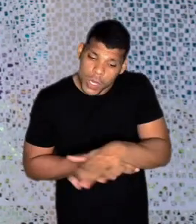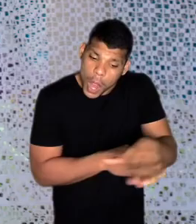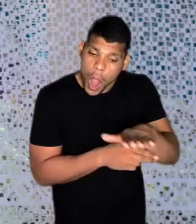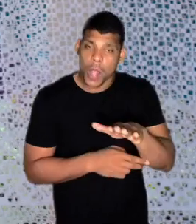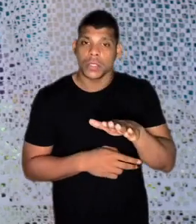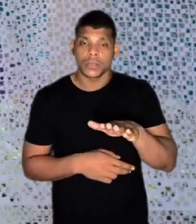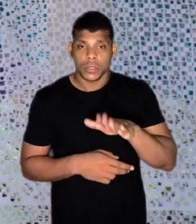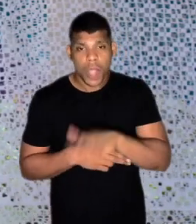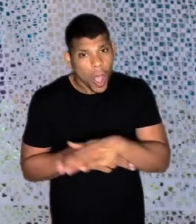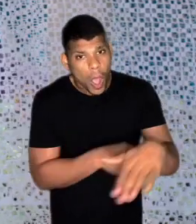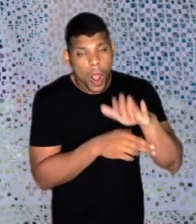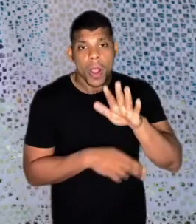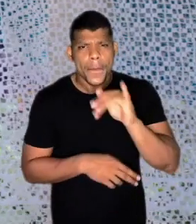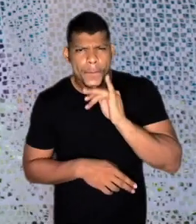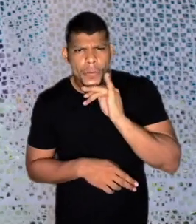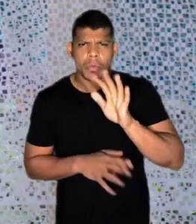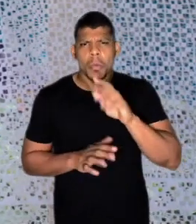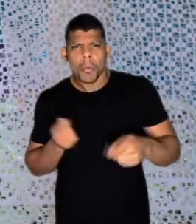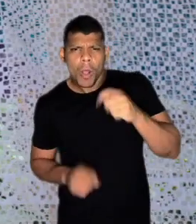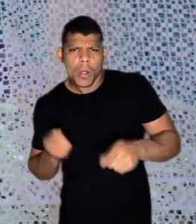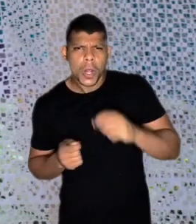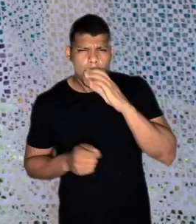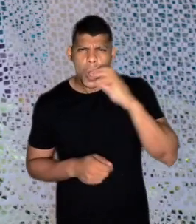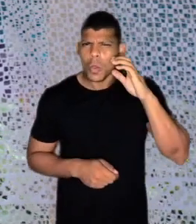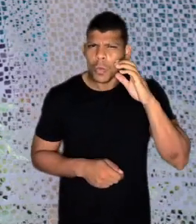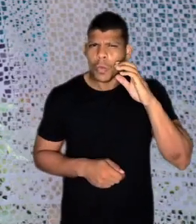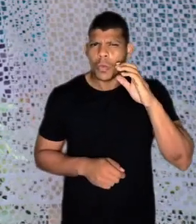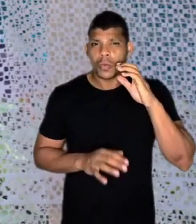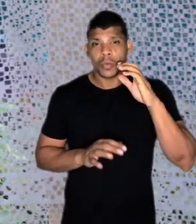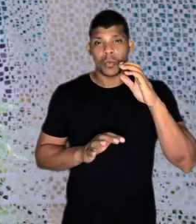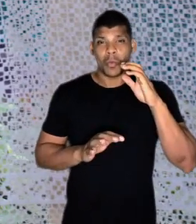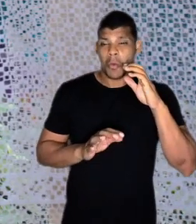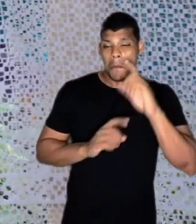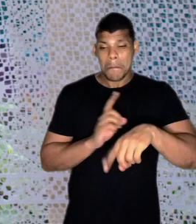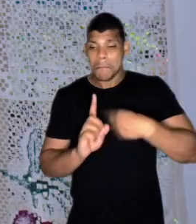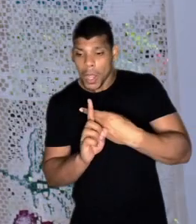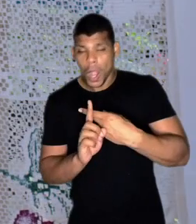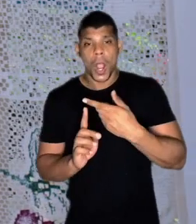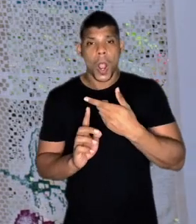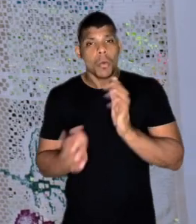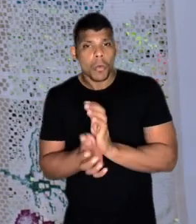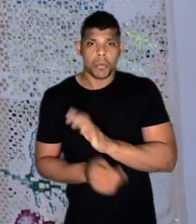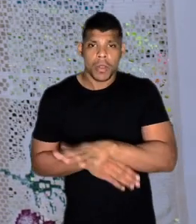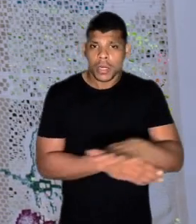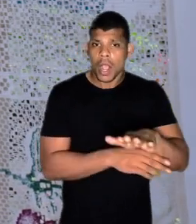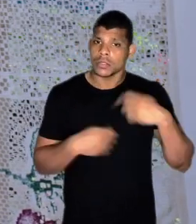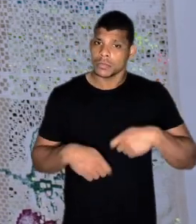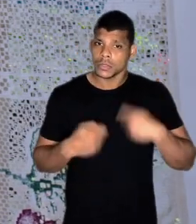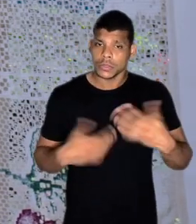criança as crianças porque só pode ter uma quadrilha adulto que tiver criança e